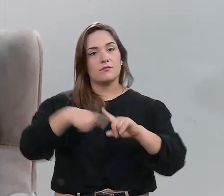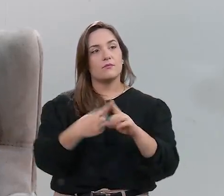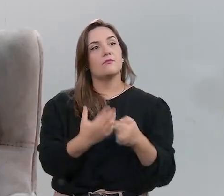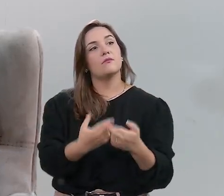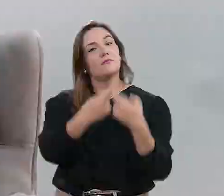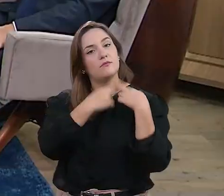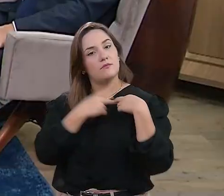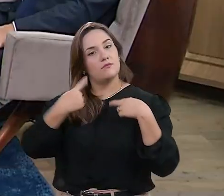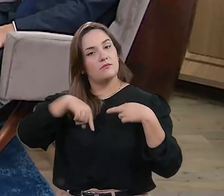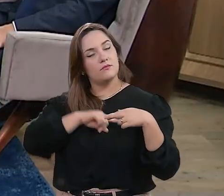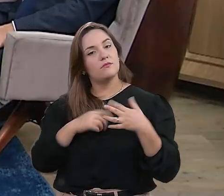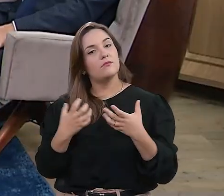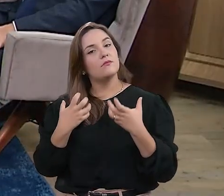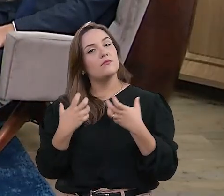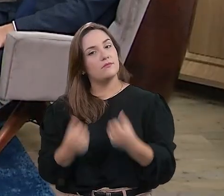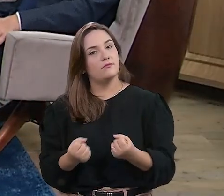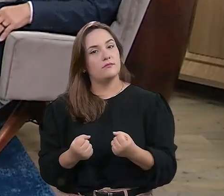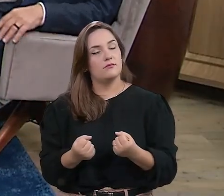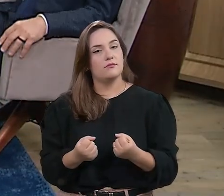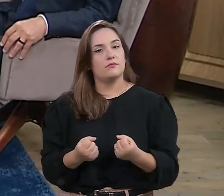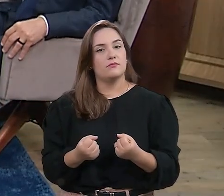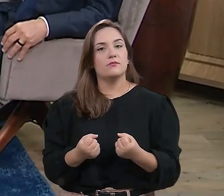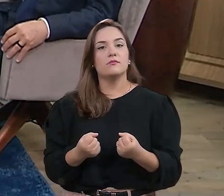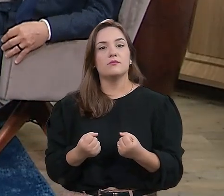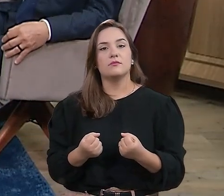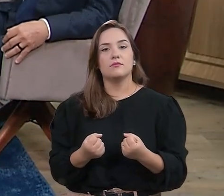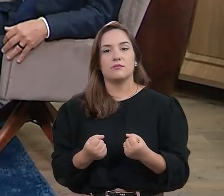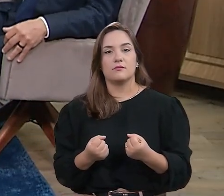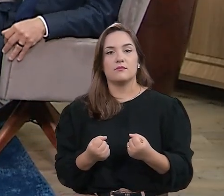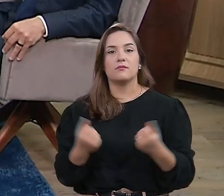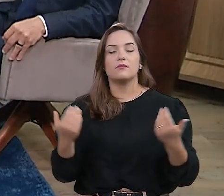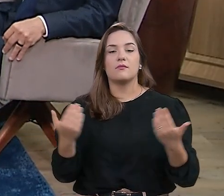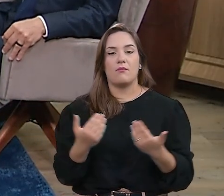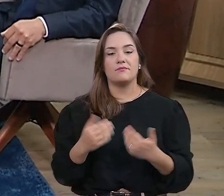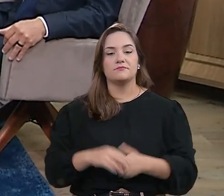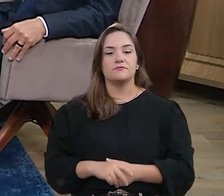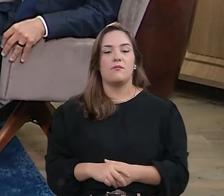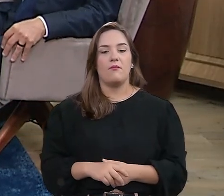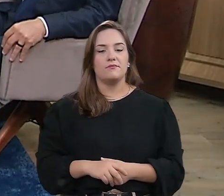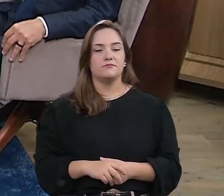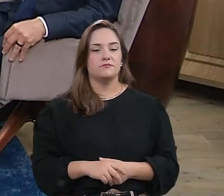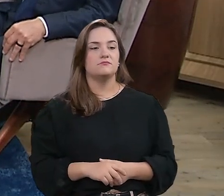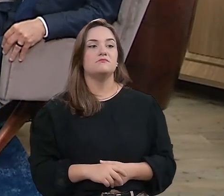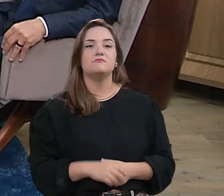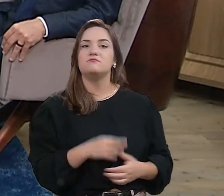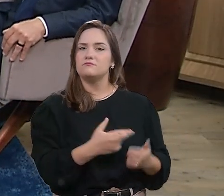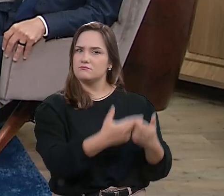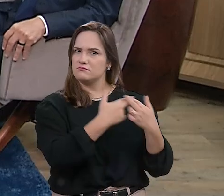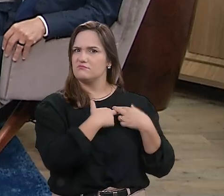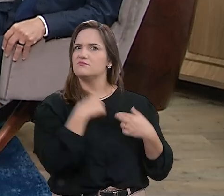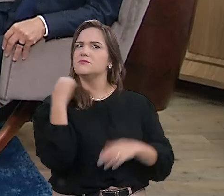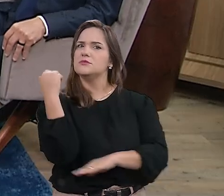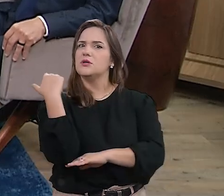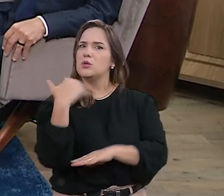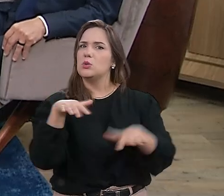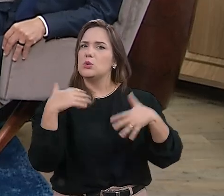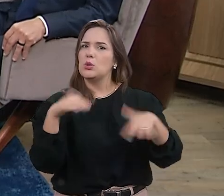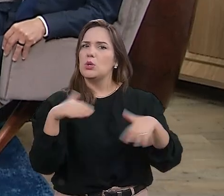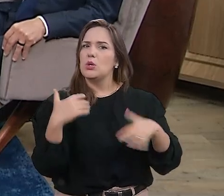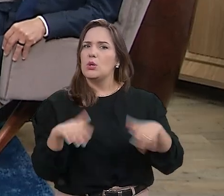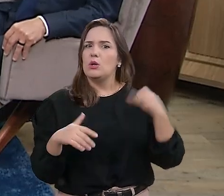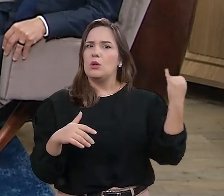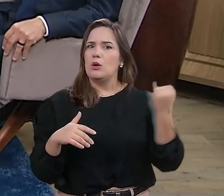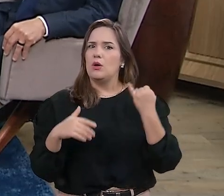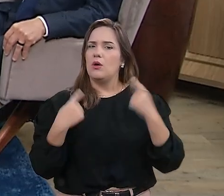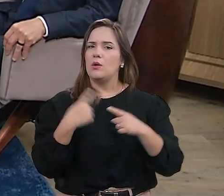mais um encargo, né, que nós assumimos nesta gestão agora. E a responsabilidade é grande, até porque a